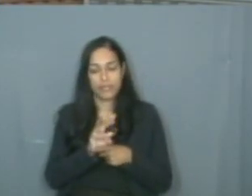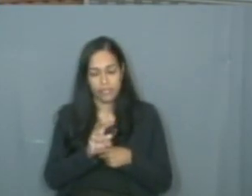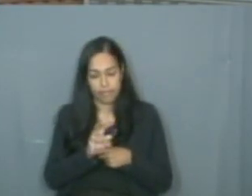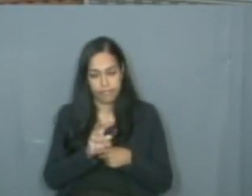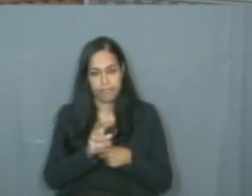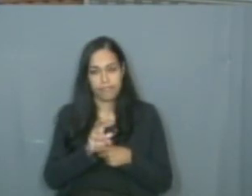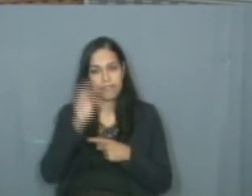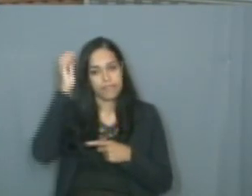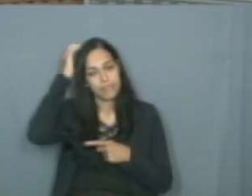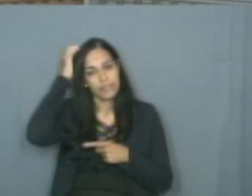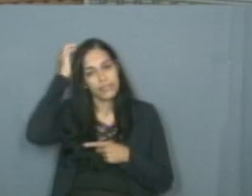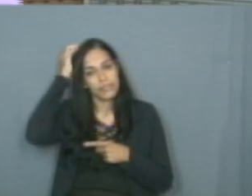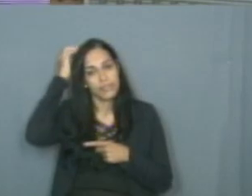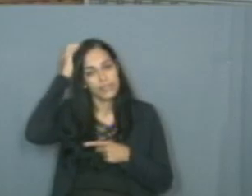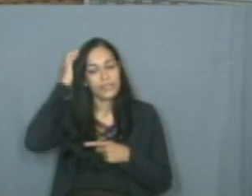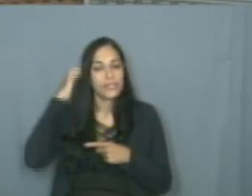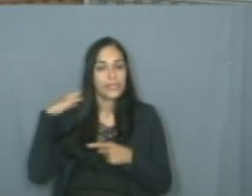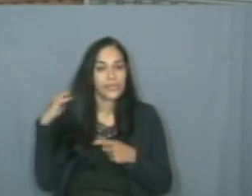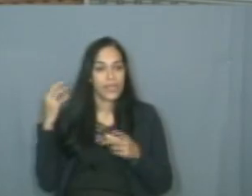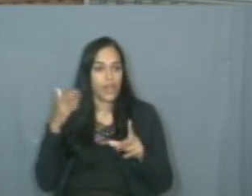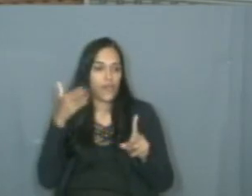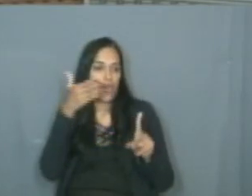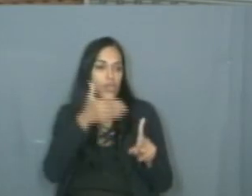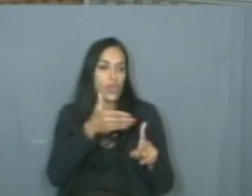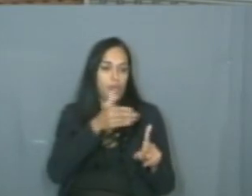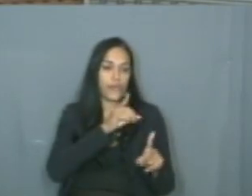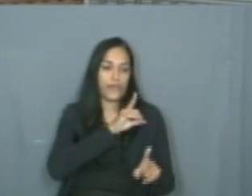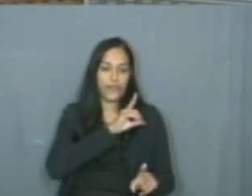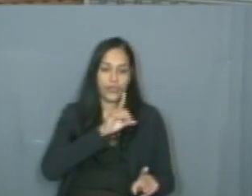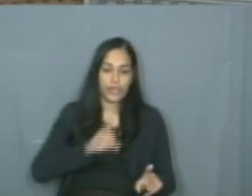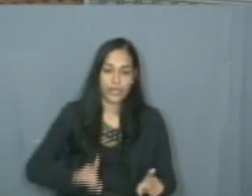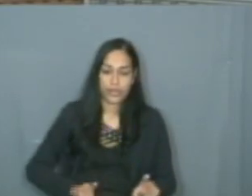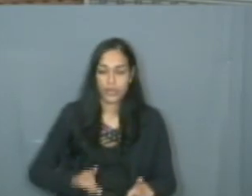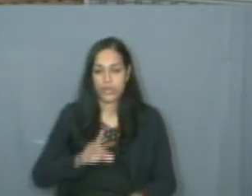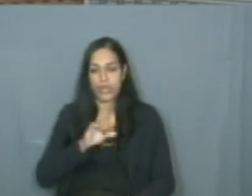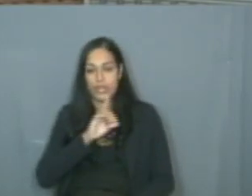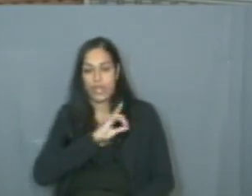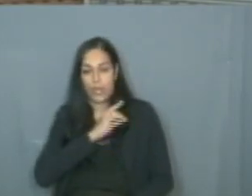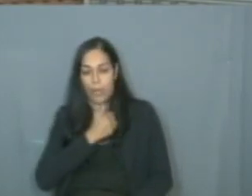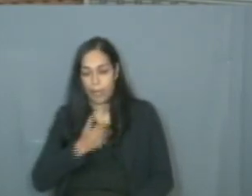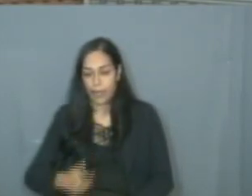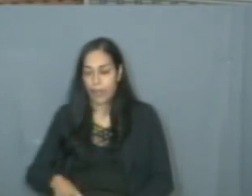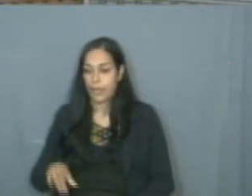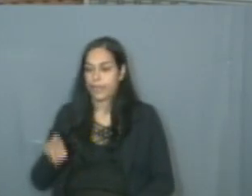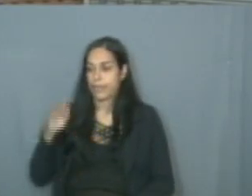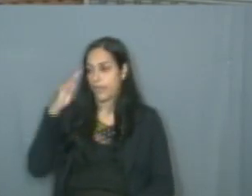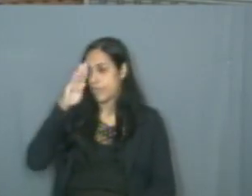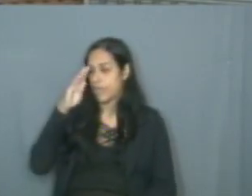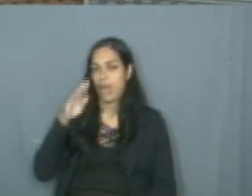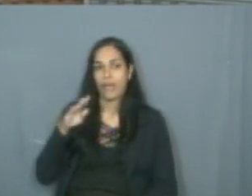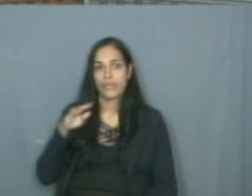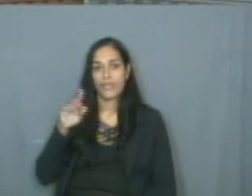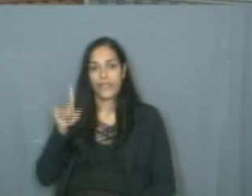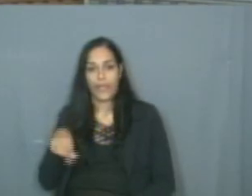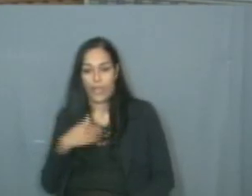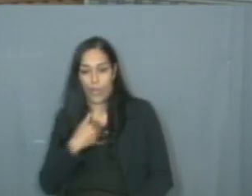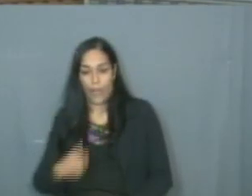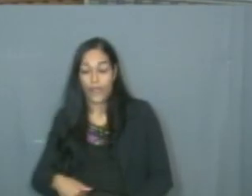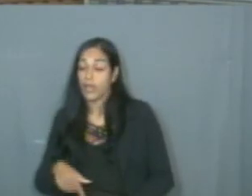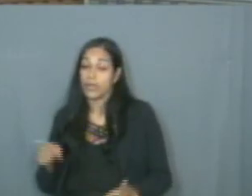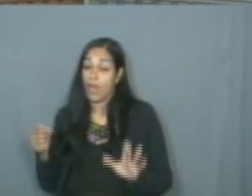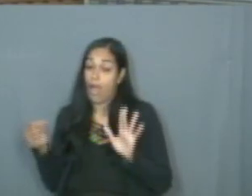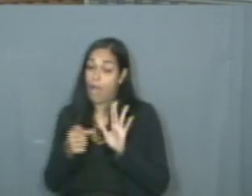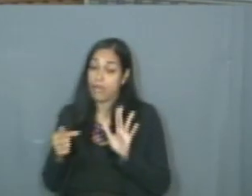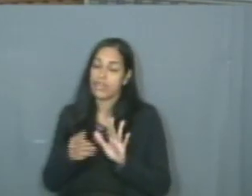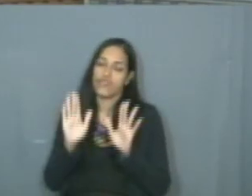não vou ficar focada se foi no governo Dilma, Bolsonaro, se foi no atual governo. Aqui as matérias